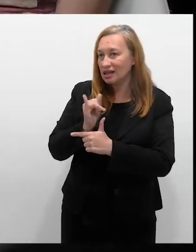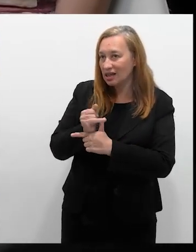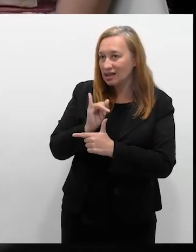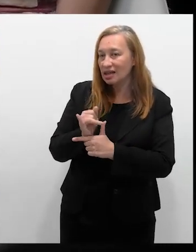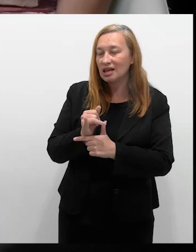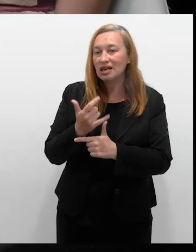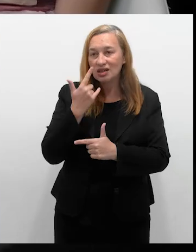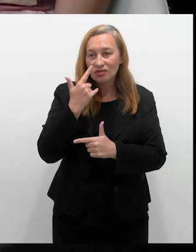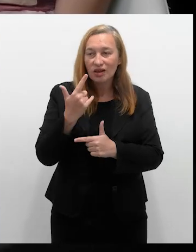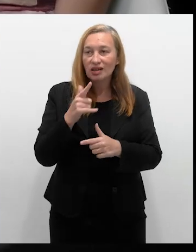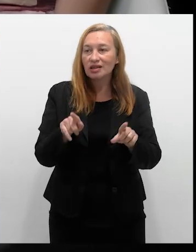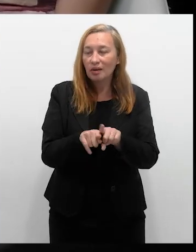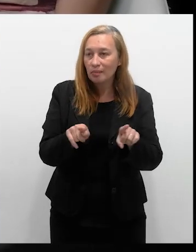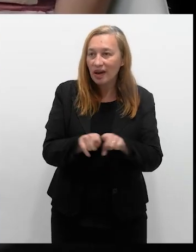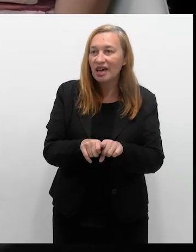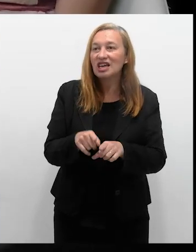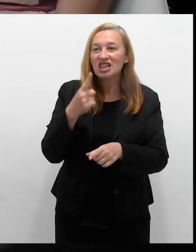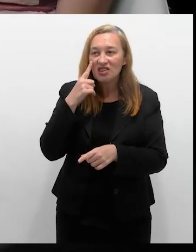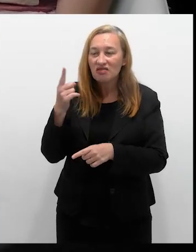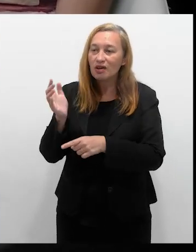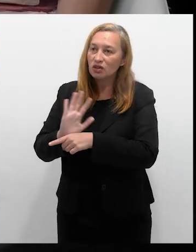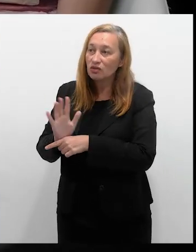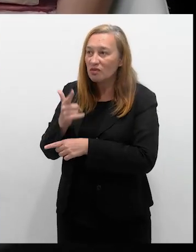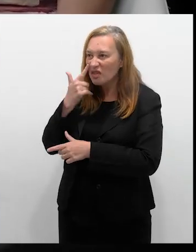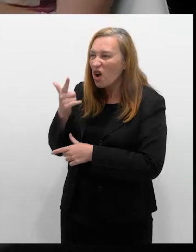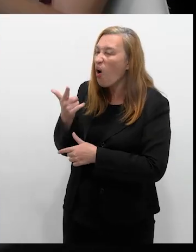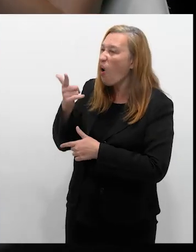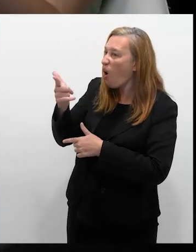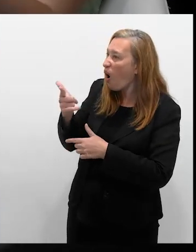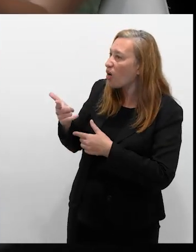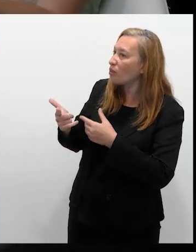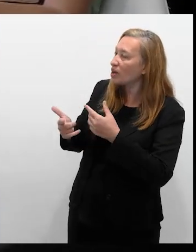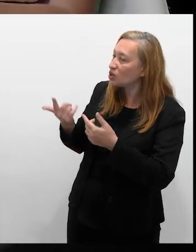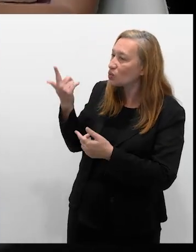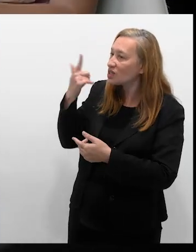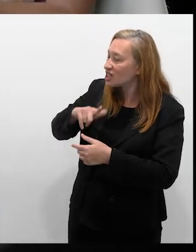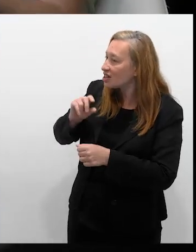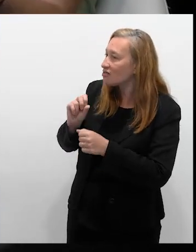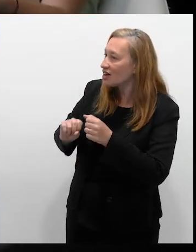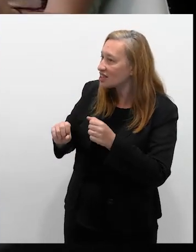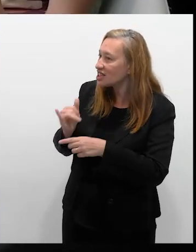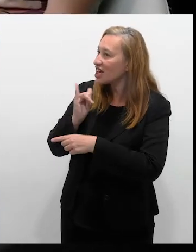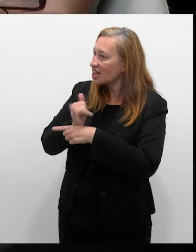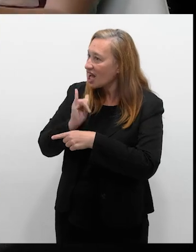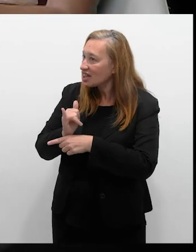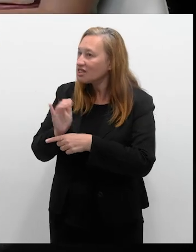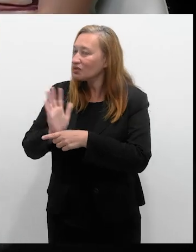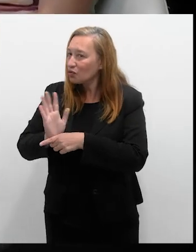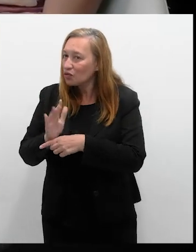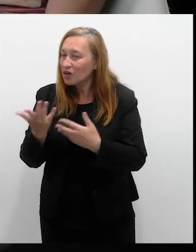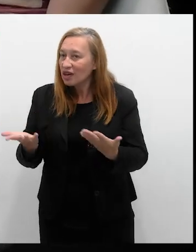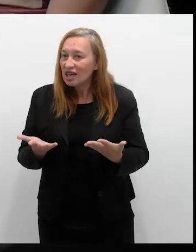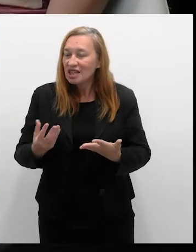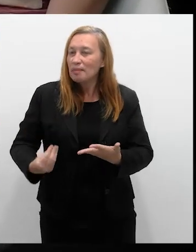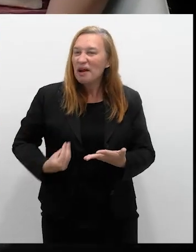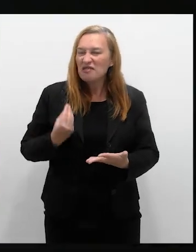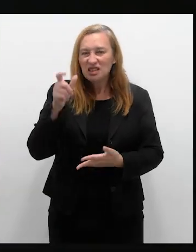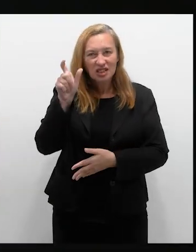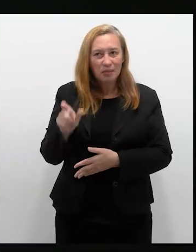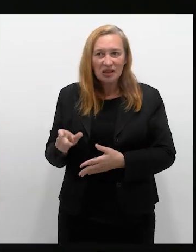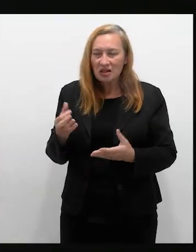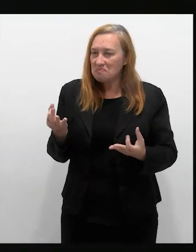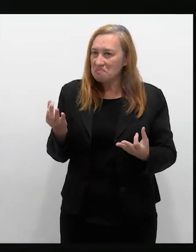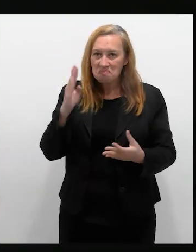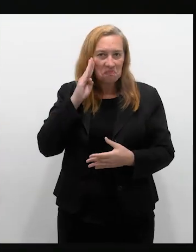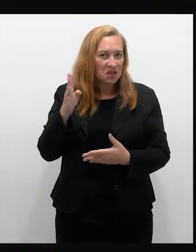têm esse elemento em comum. Então, eles assistem os filmes e veem, olha como é que eles lidaram com aquela questão, né? Isso é uma coisa que,